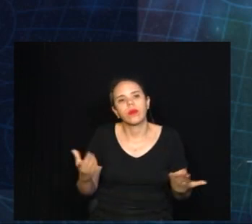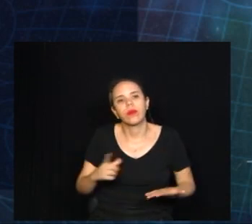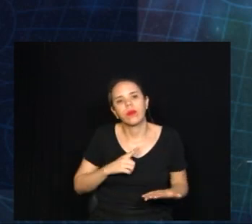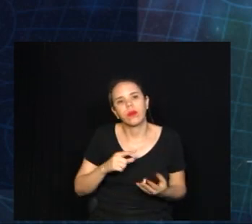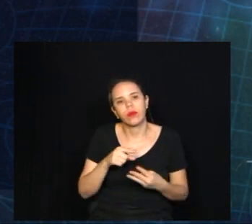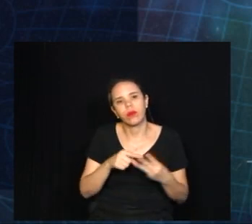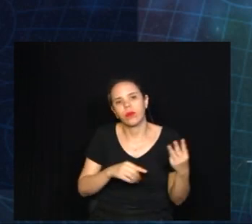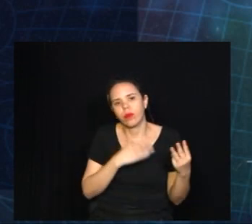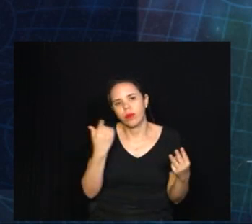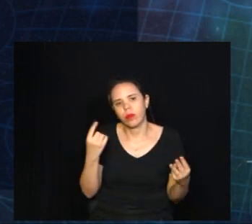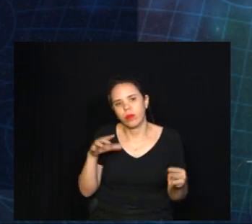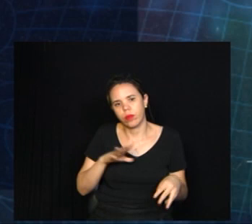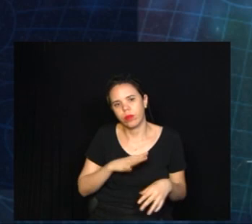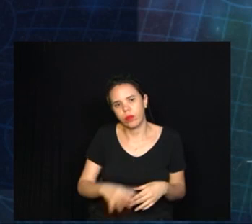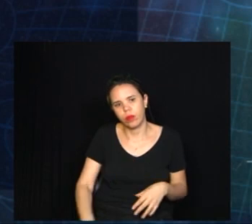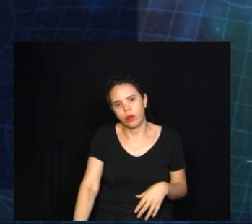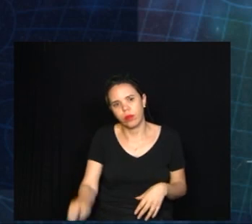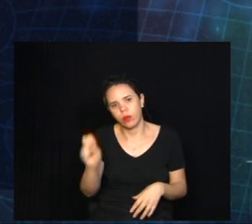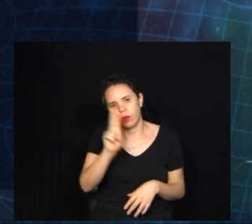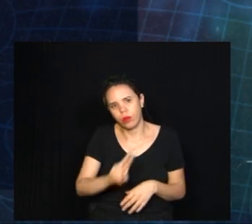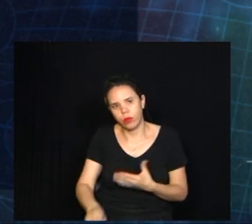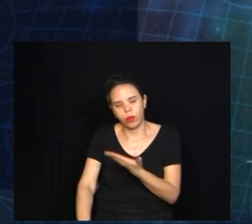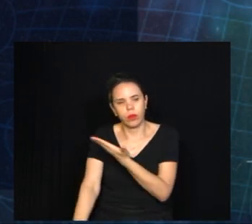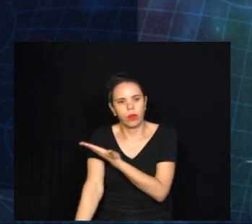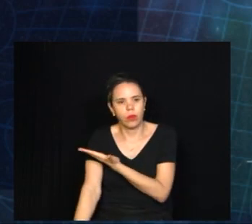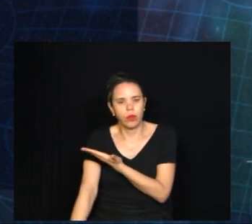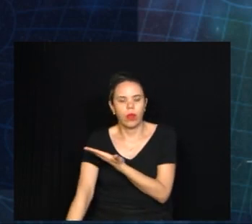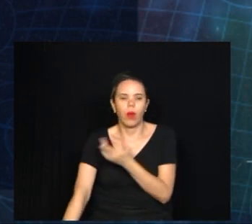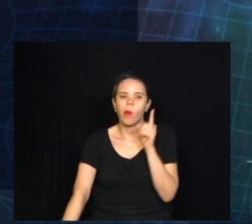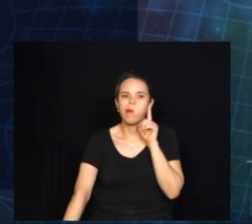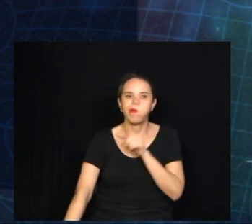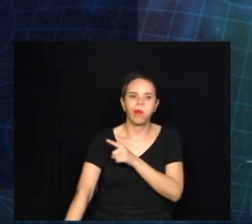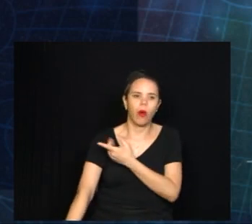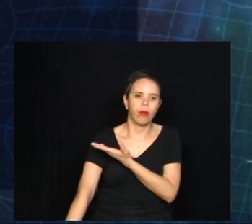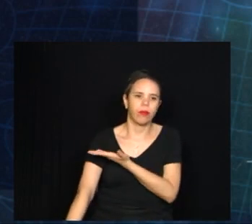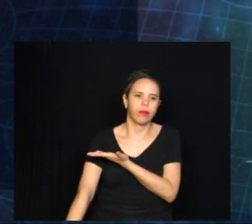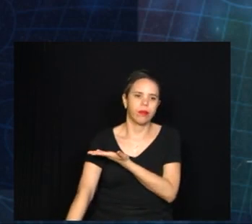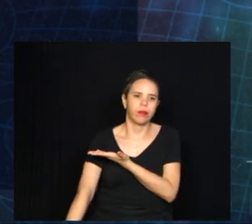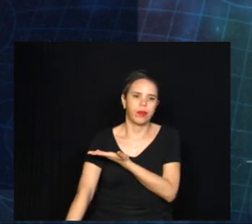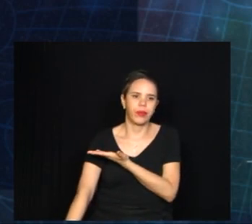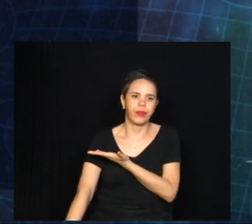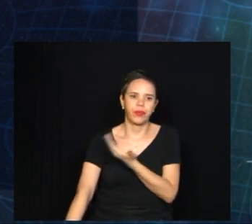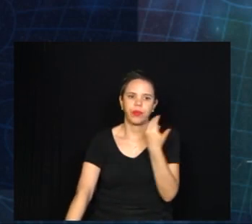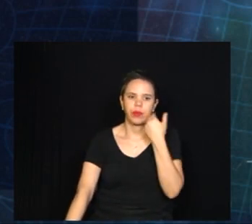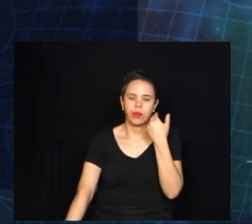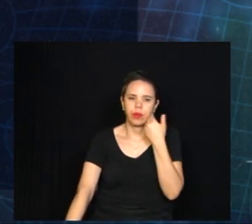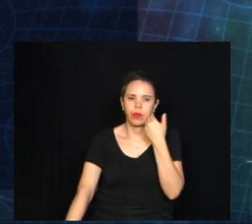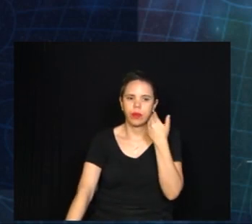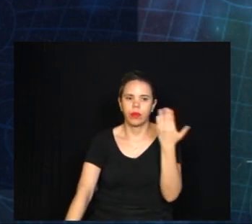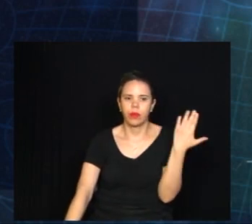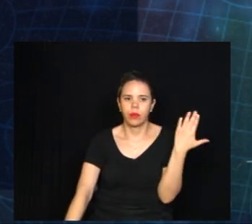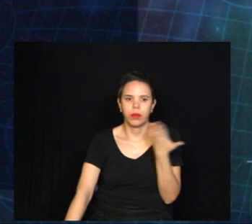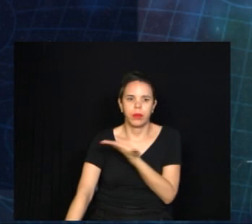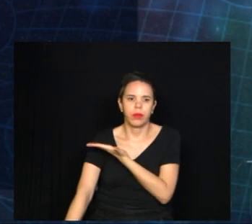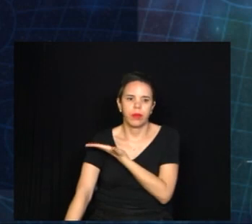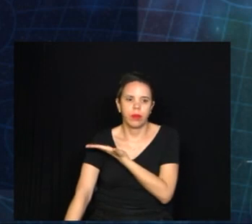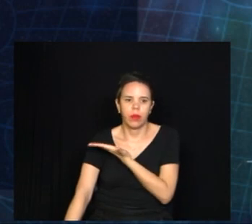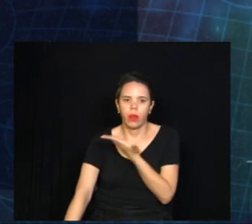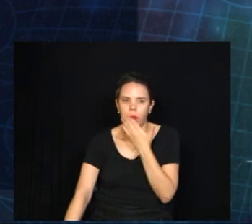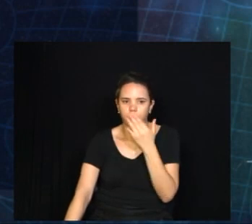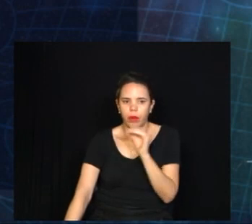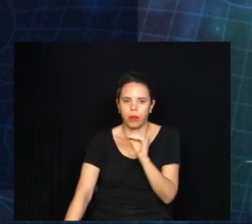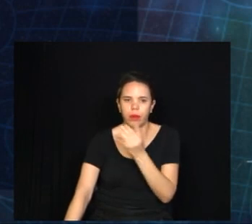mais 3 óbitos na cidade. Sumaré, 977, Americana, 836, Santa Bárbara do Oeste,